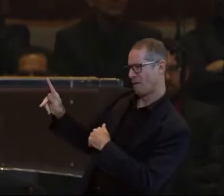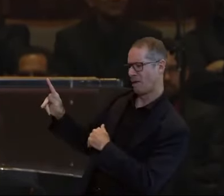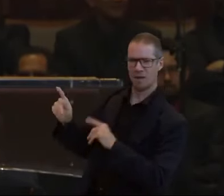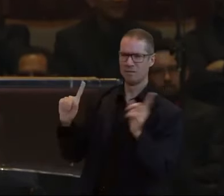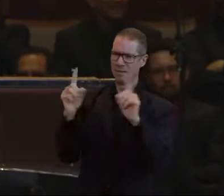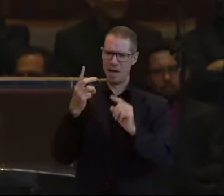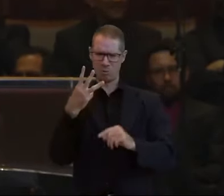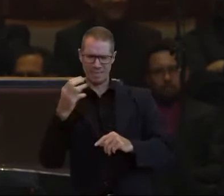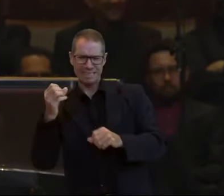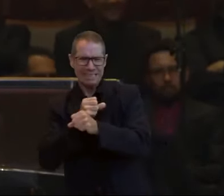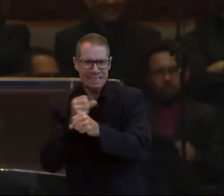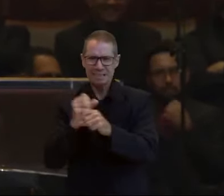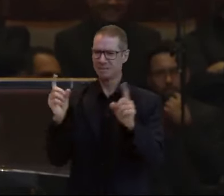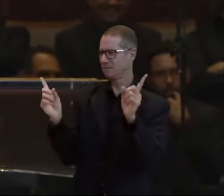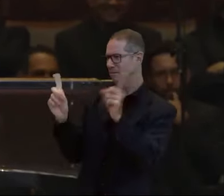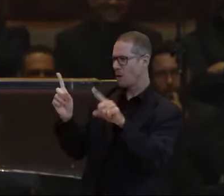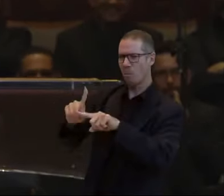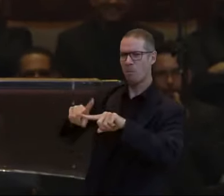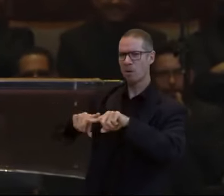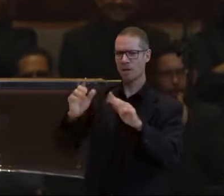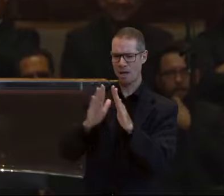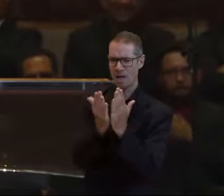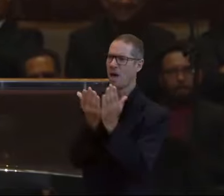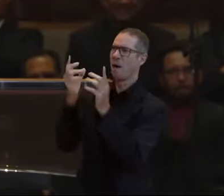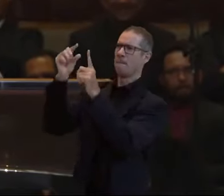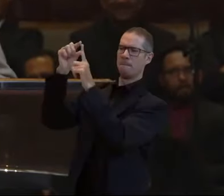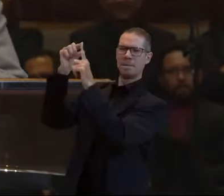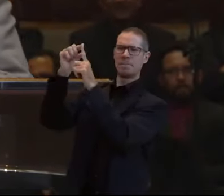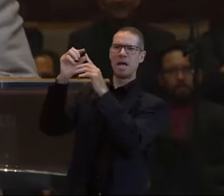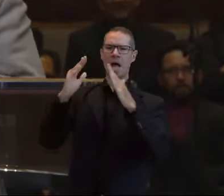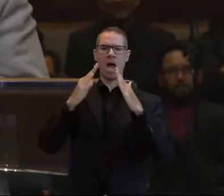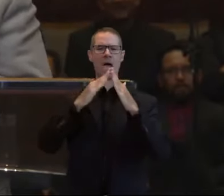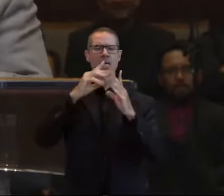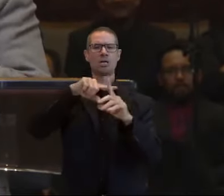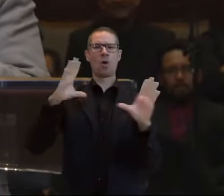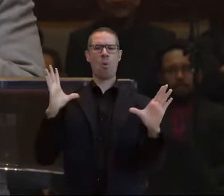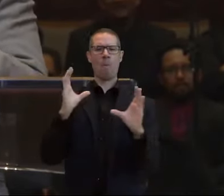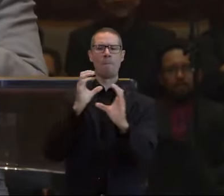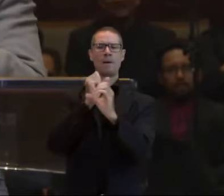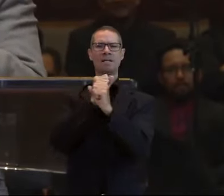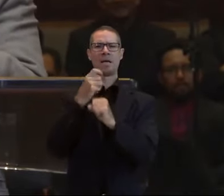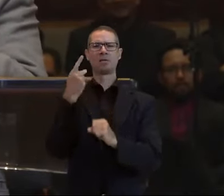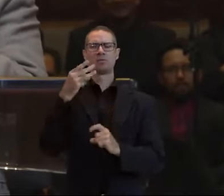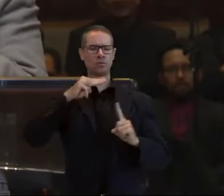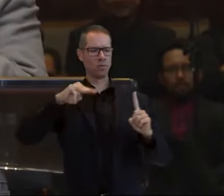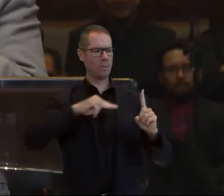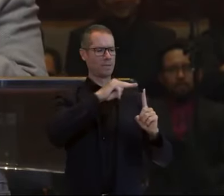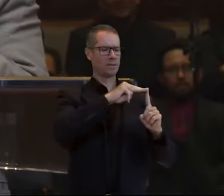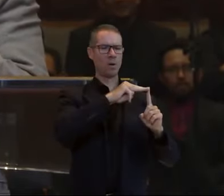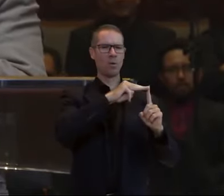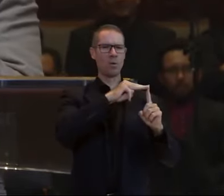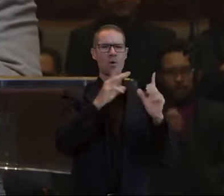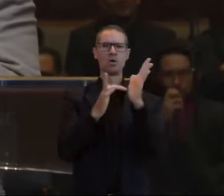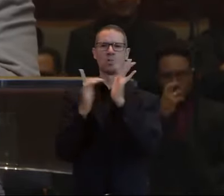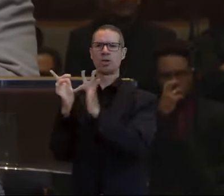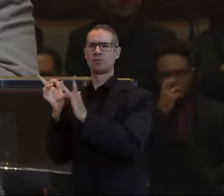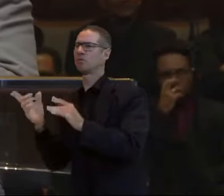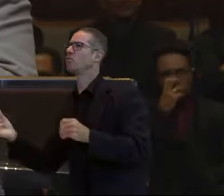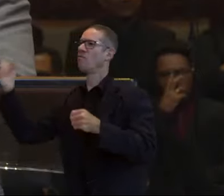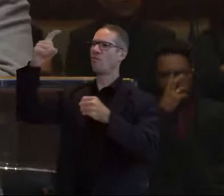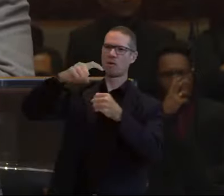ser assim. Porque a Bíblia diz que quando a igreja completar a sua missão, Jesus volta. Então, se a